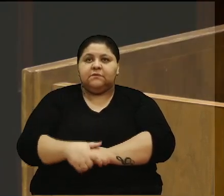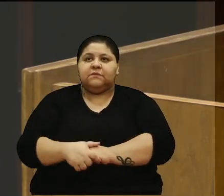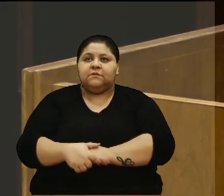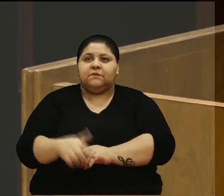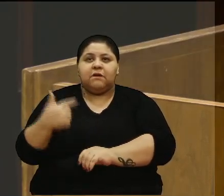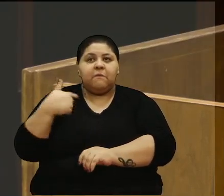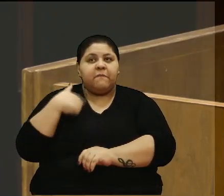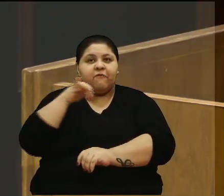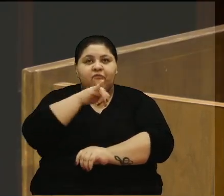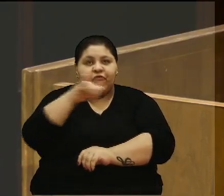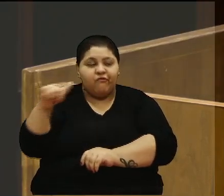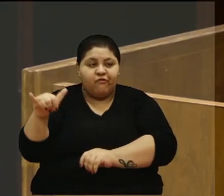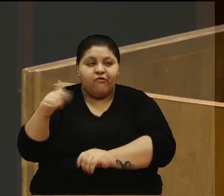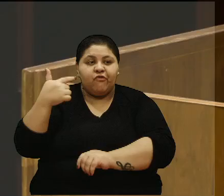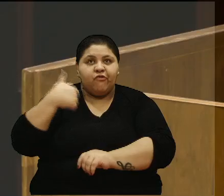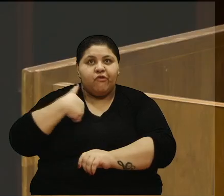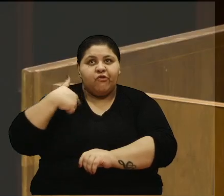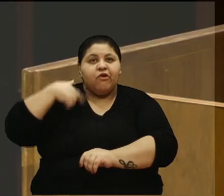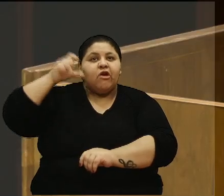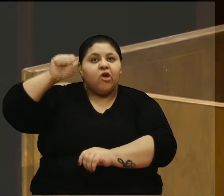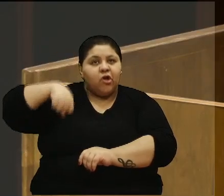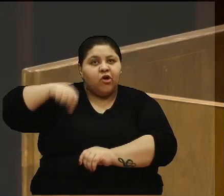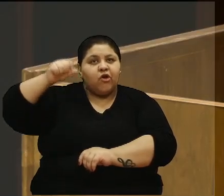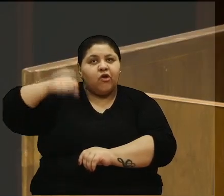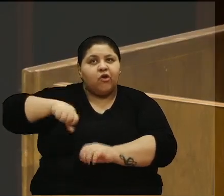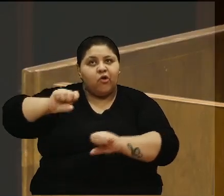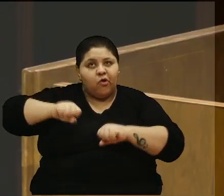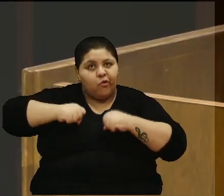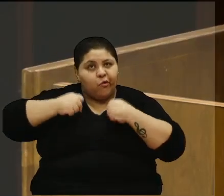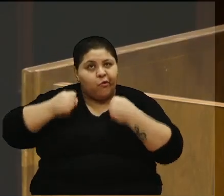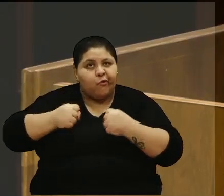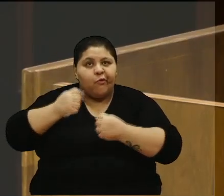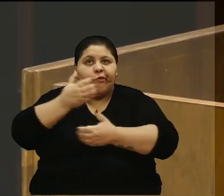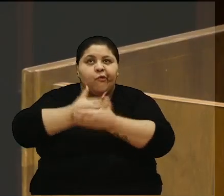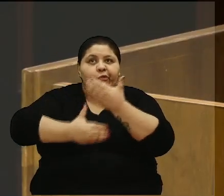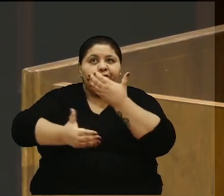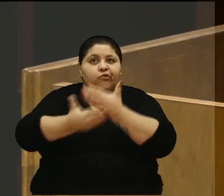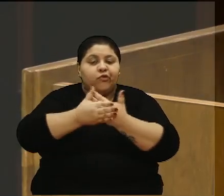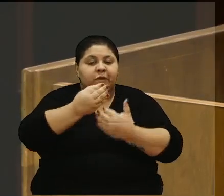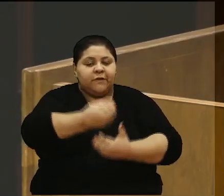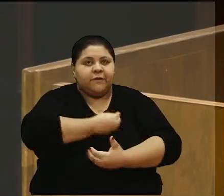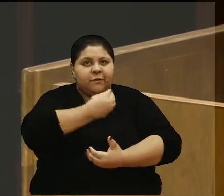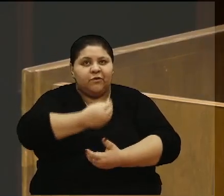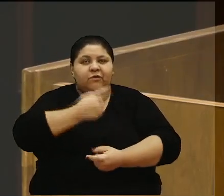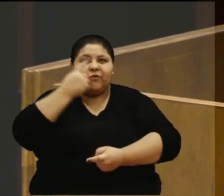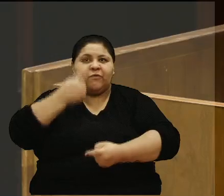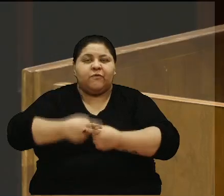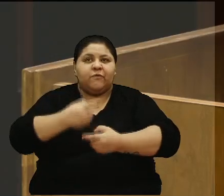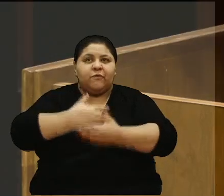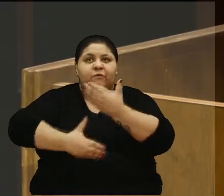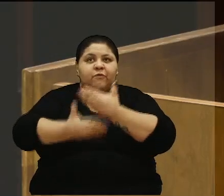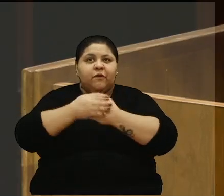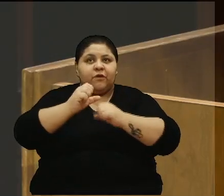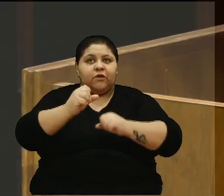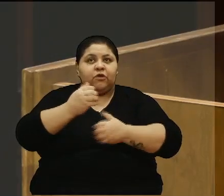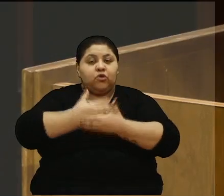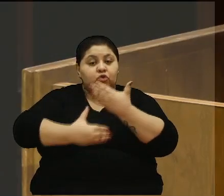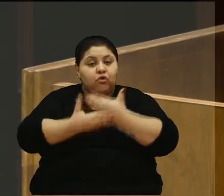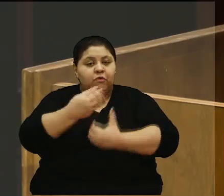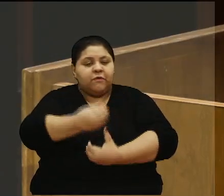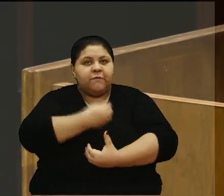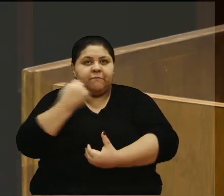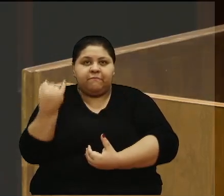meu recado. Eu, sim, defendo todas as vidas, porque todas as vidas importam.